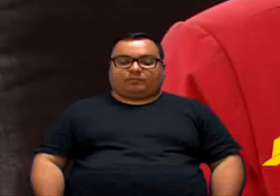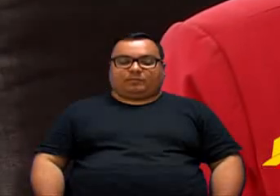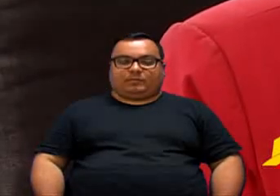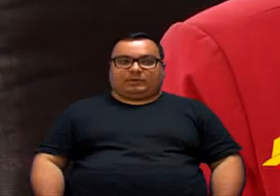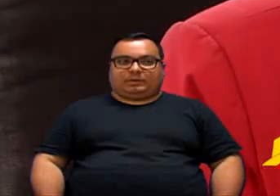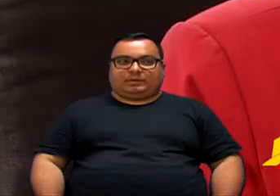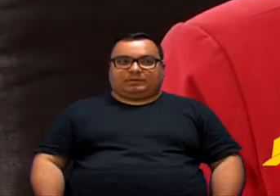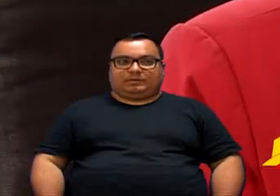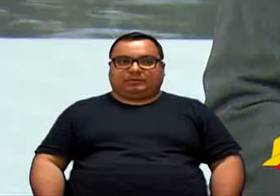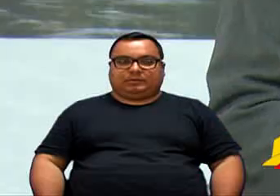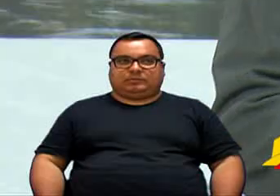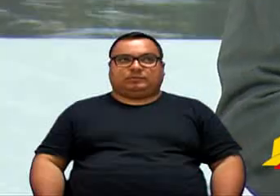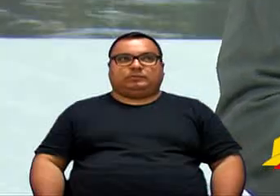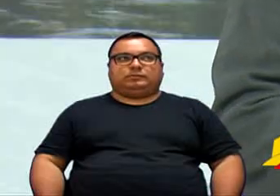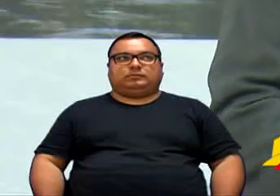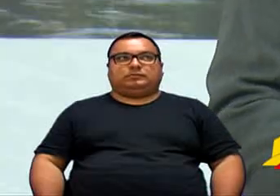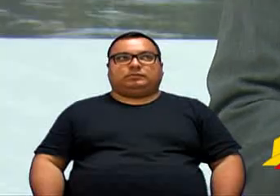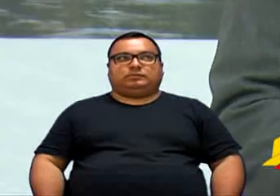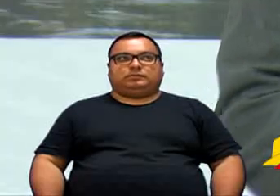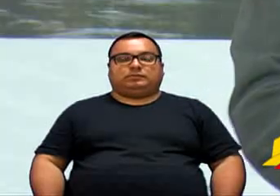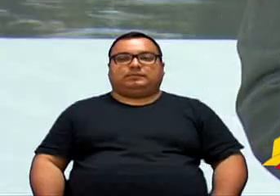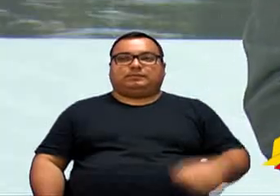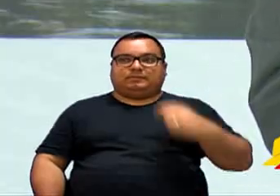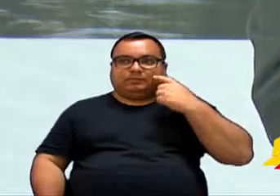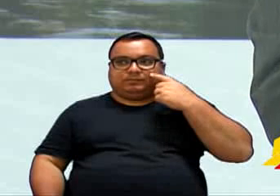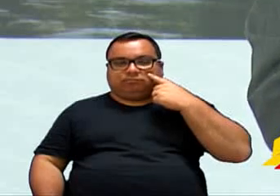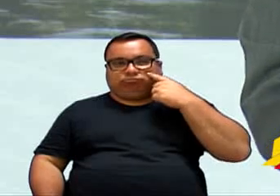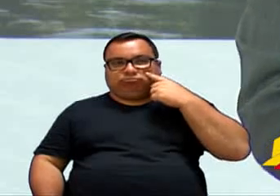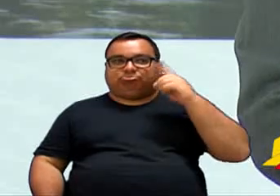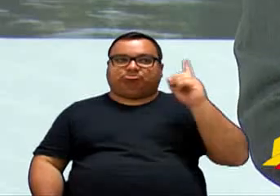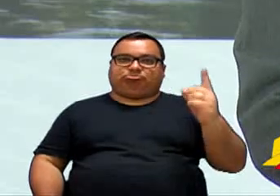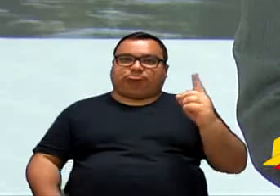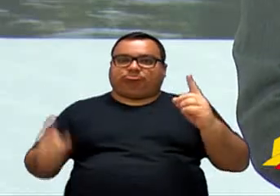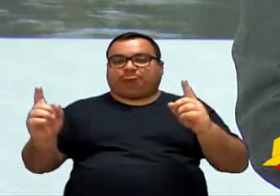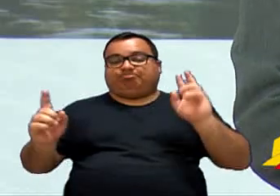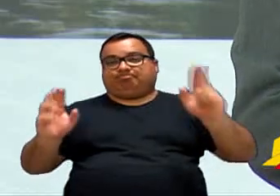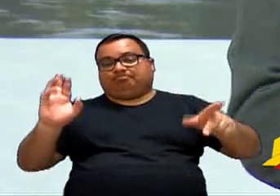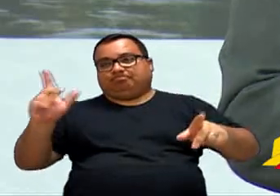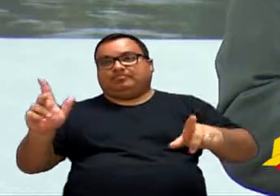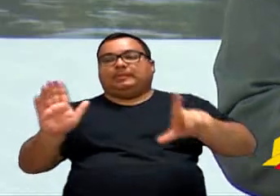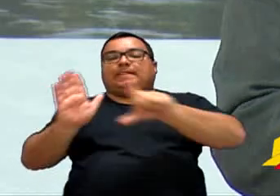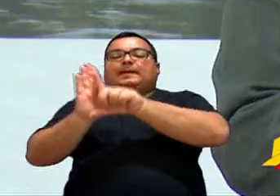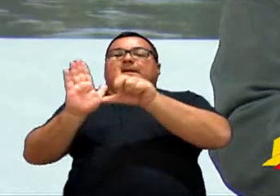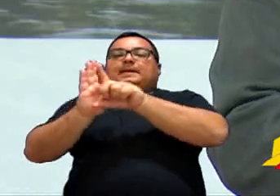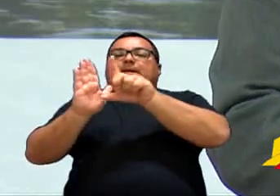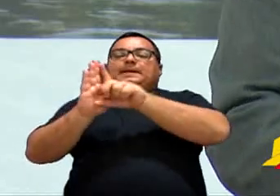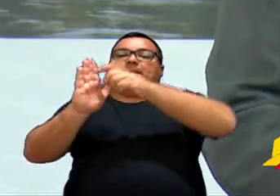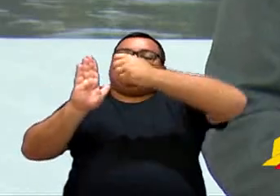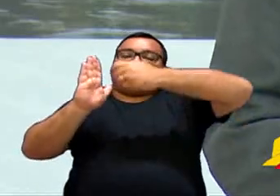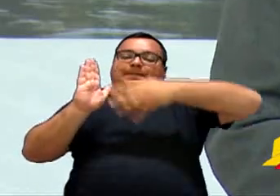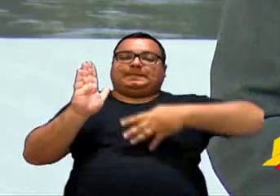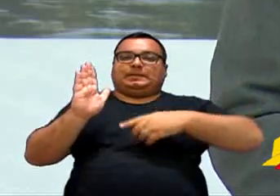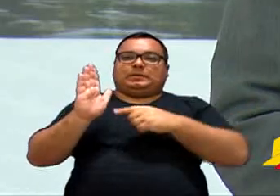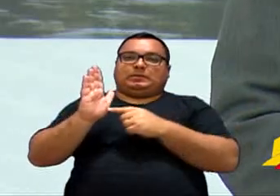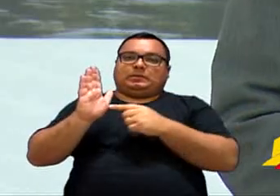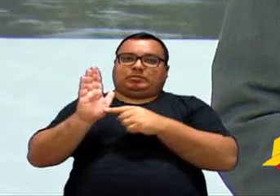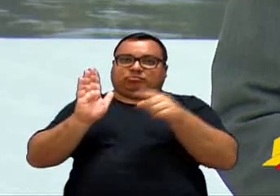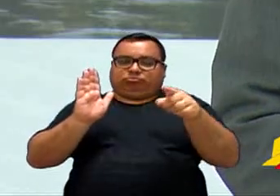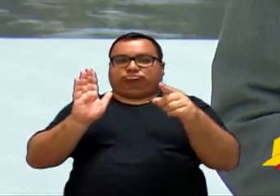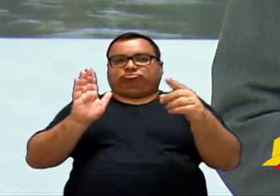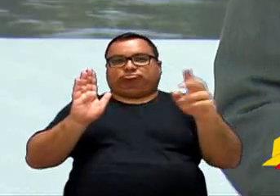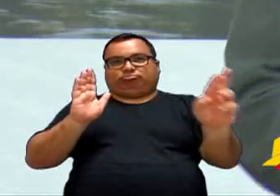nosso saudoso Iabico, uma coisa é uma coisa, outra coisa é outra coisa. Exato. A lei, nesse momento, e o seu questionamento é